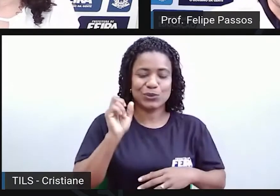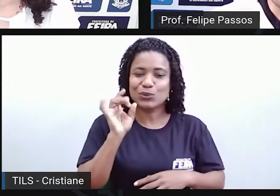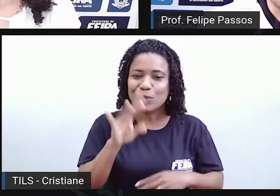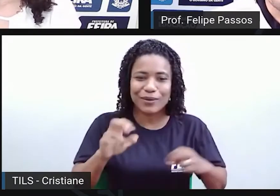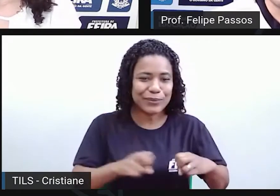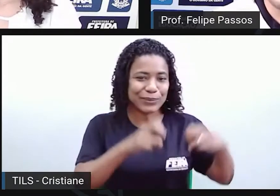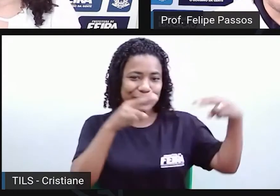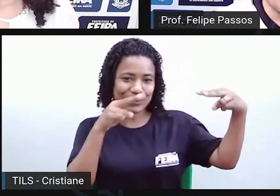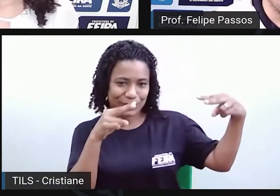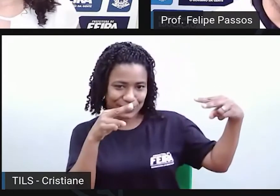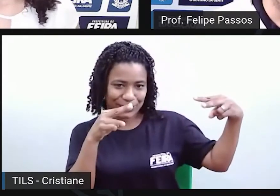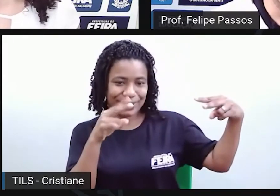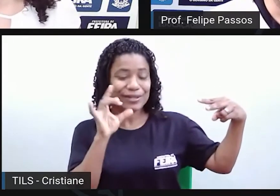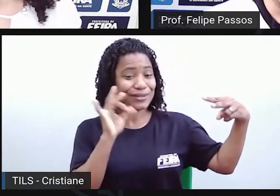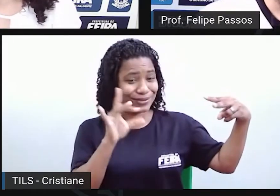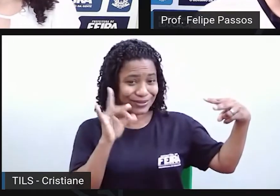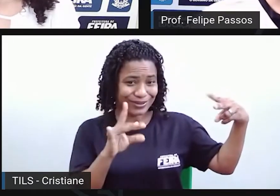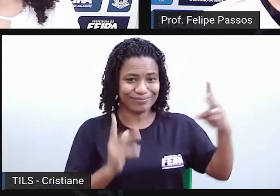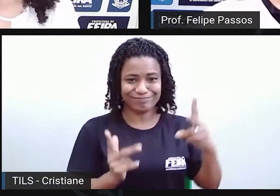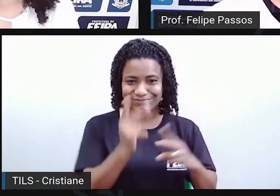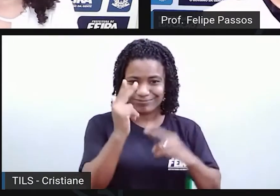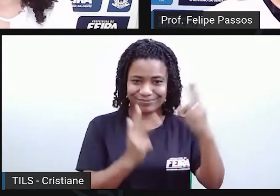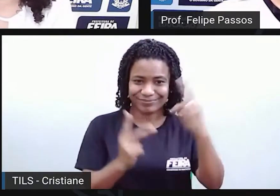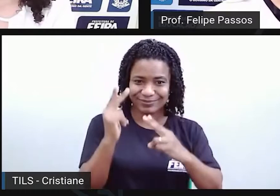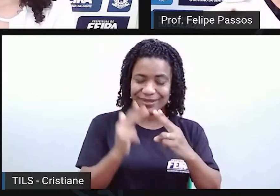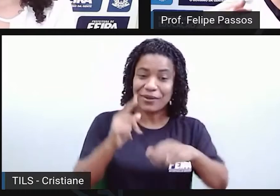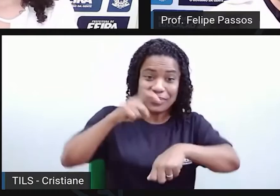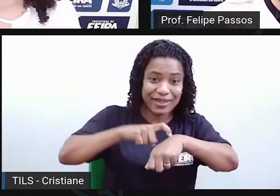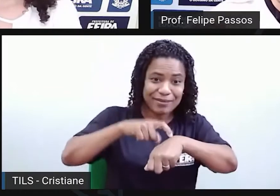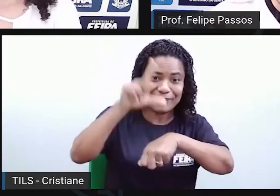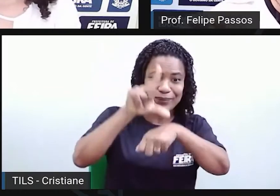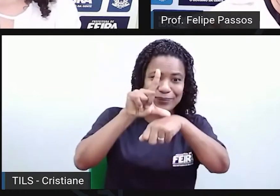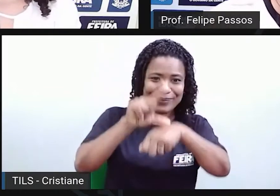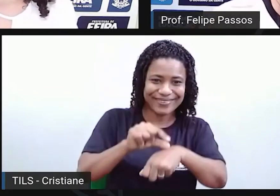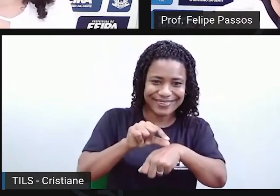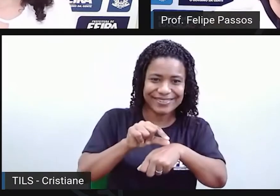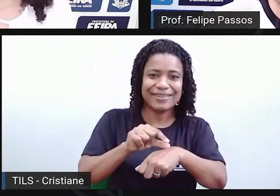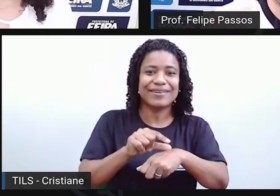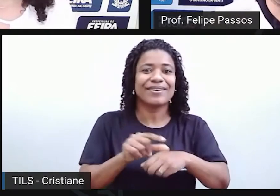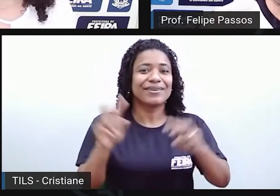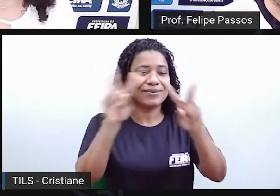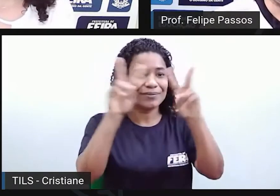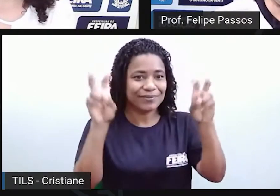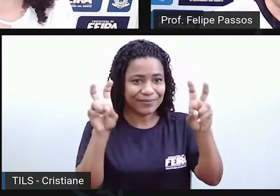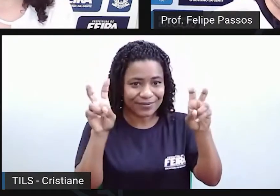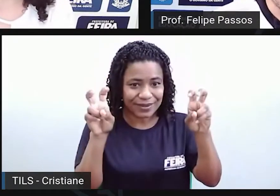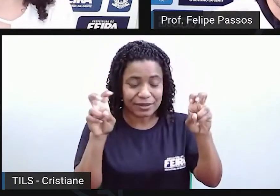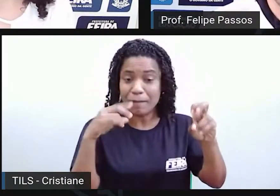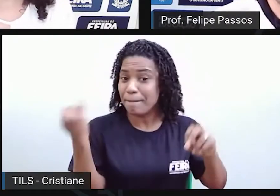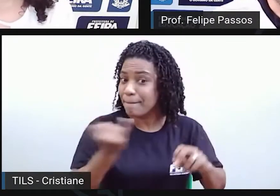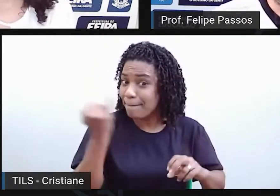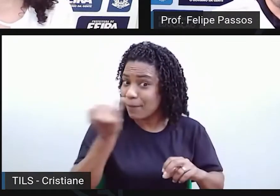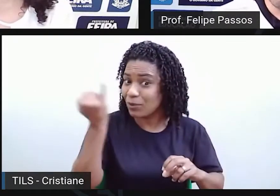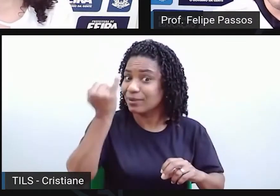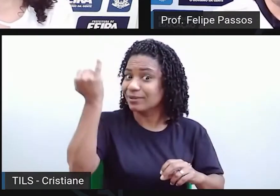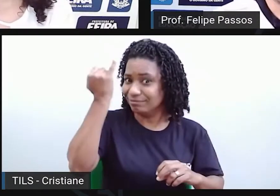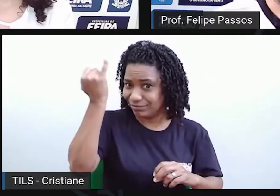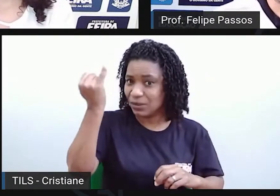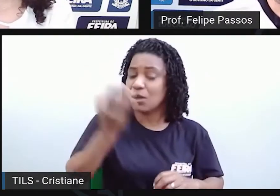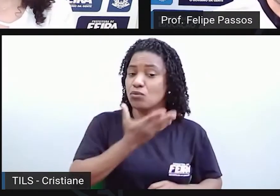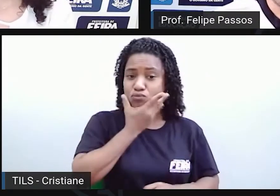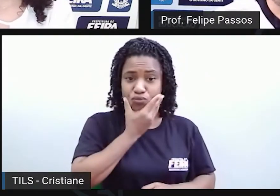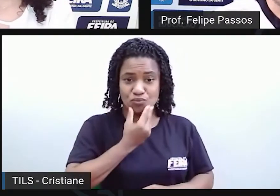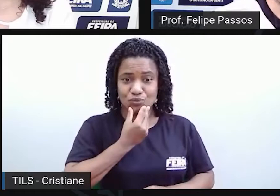Nosso tempo está quase acabando, então, assim, para finalizar, Nayara, eu queria que você falasse de um tópico que eu acho muito importante. Eu, como homem,